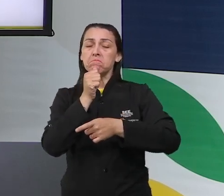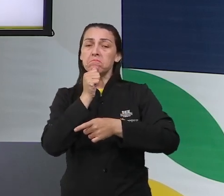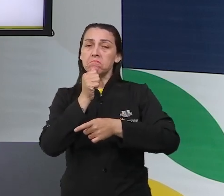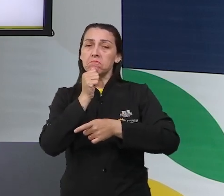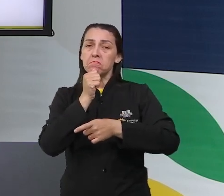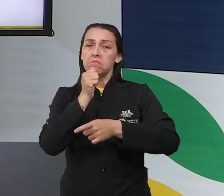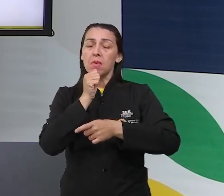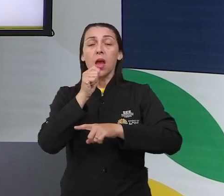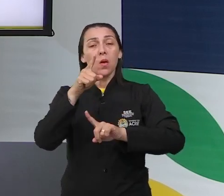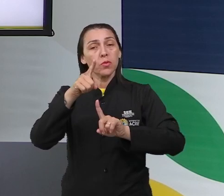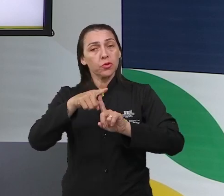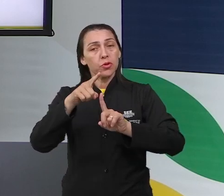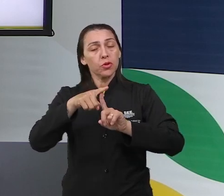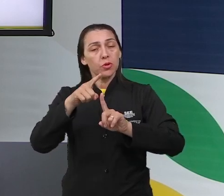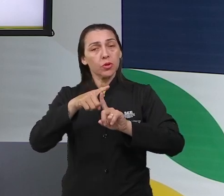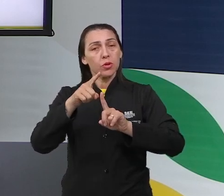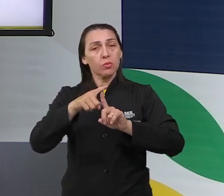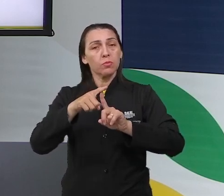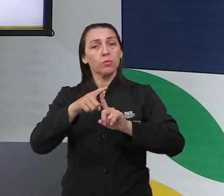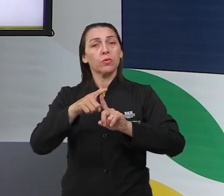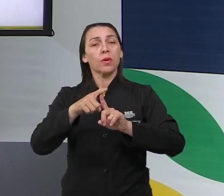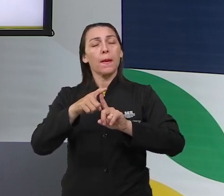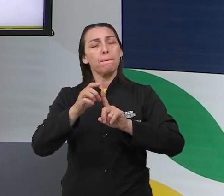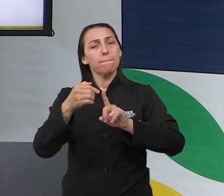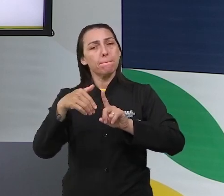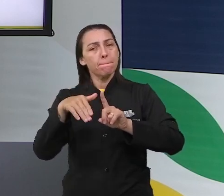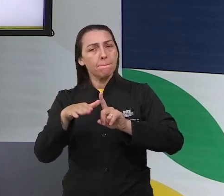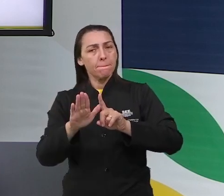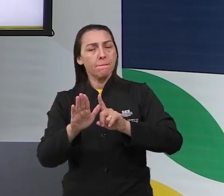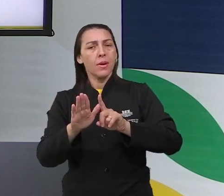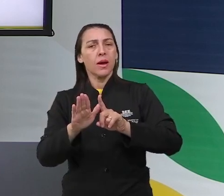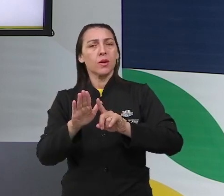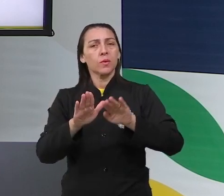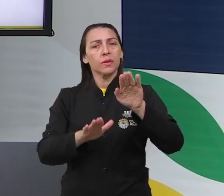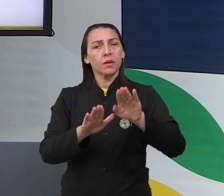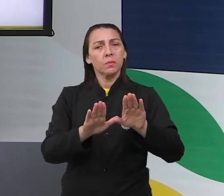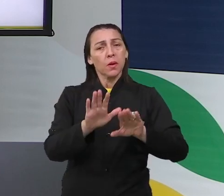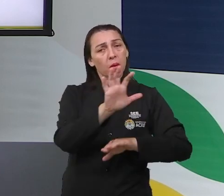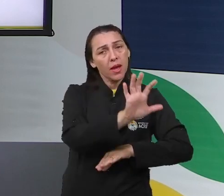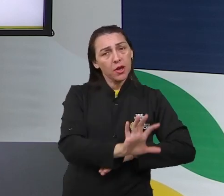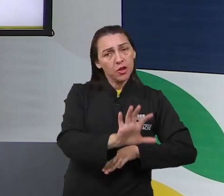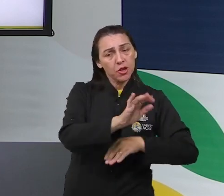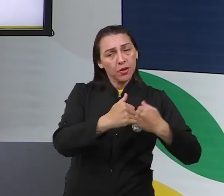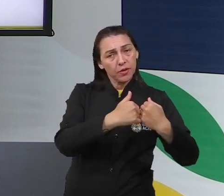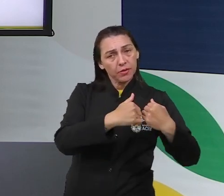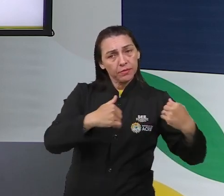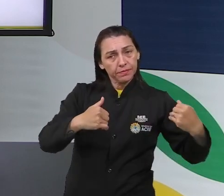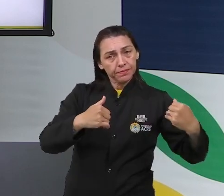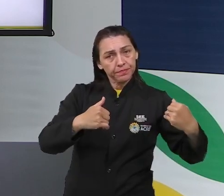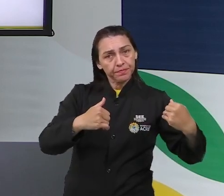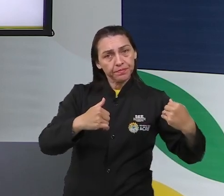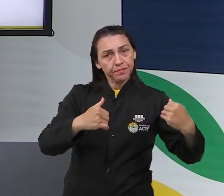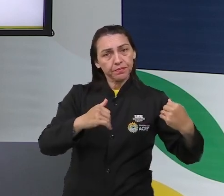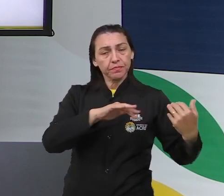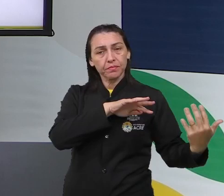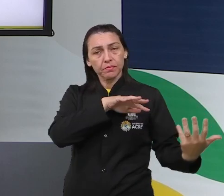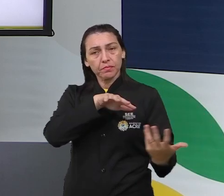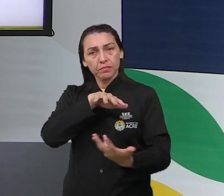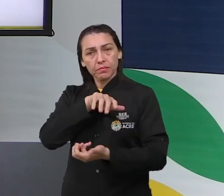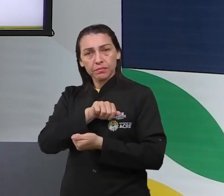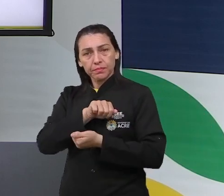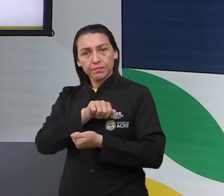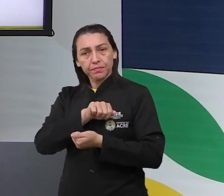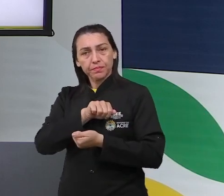é um tipo de jogo que ficou, assim, mais em uma determinada região do globo, né? No caso